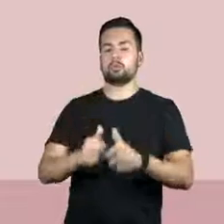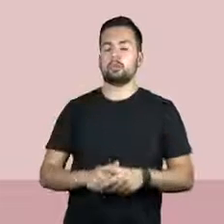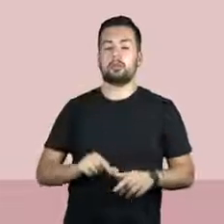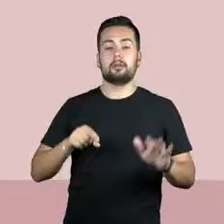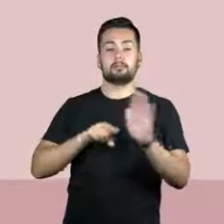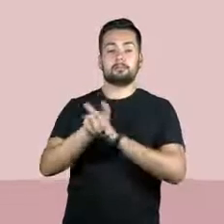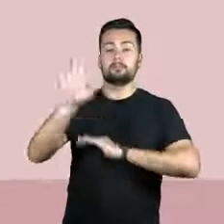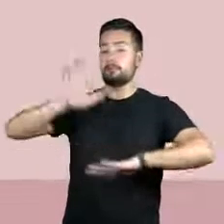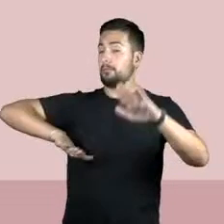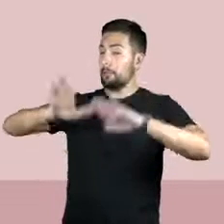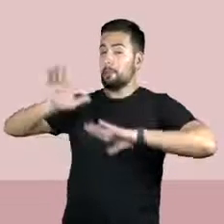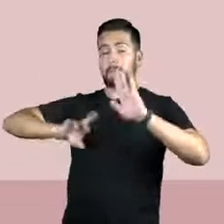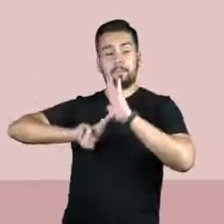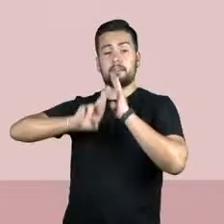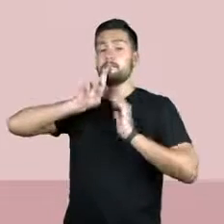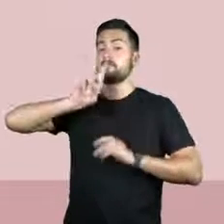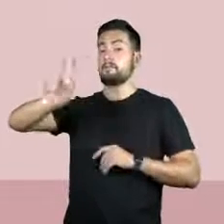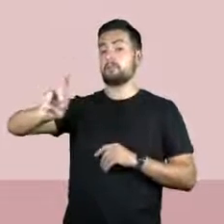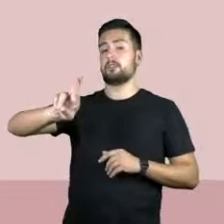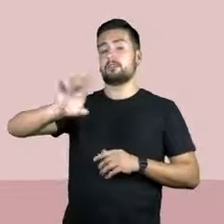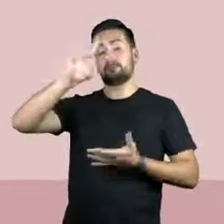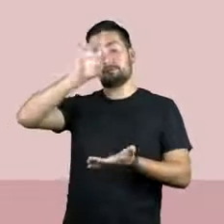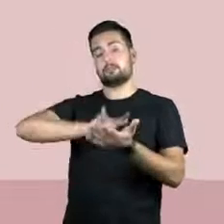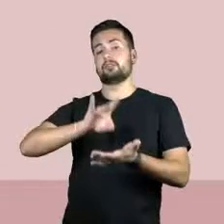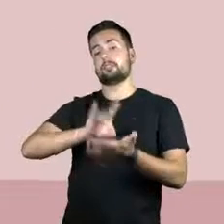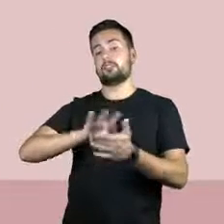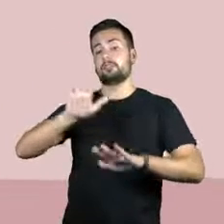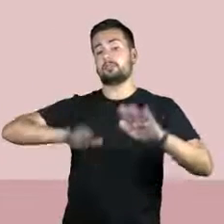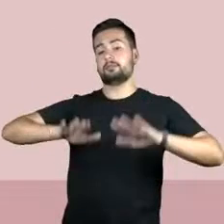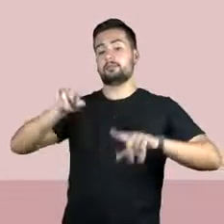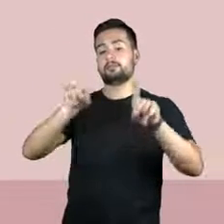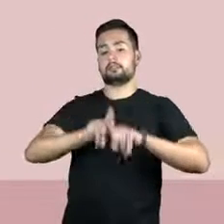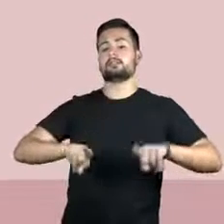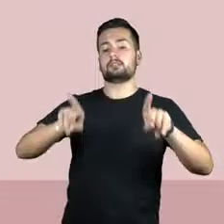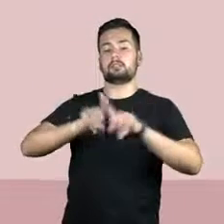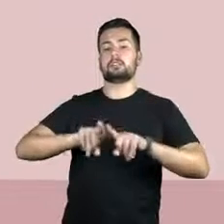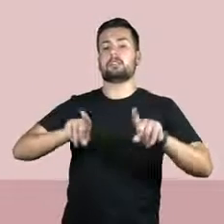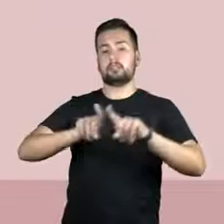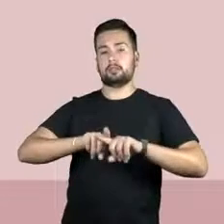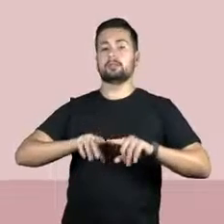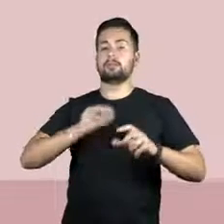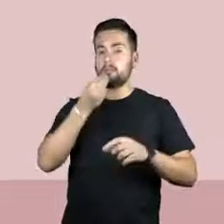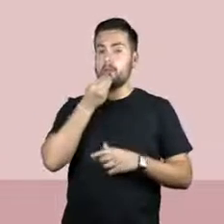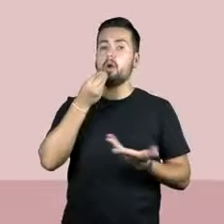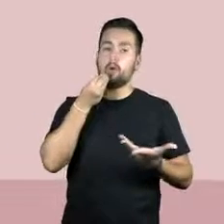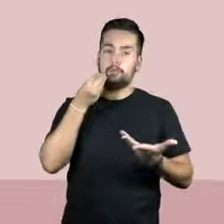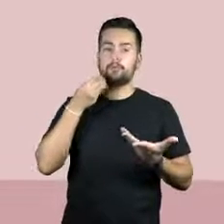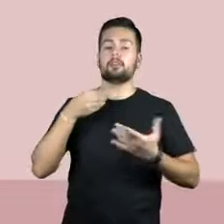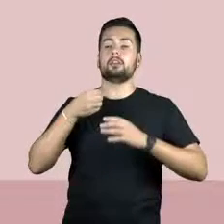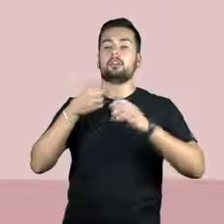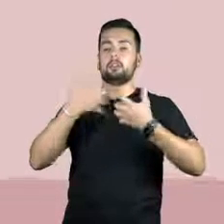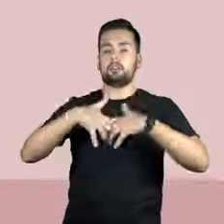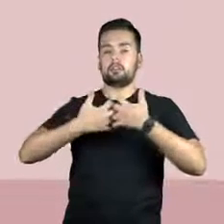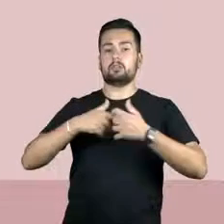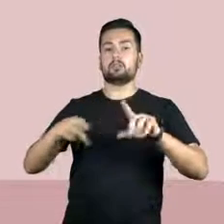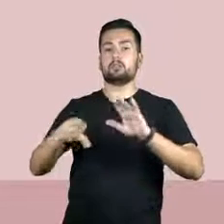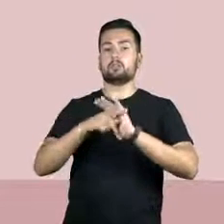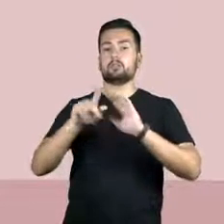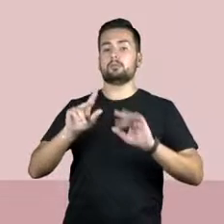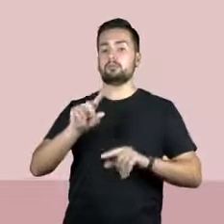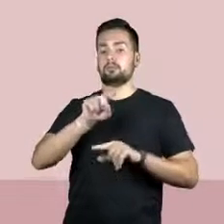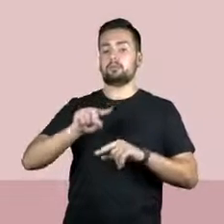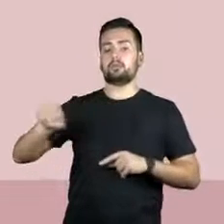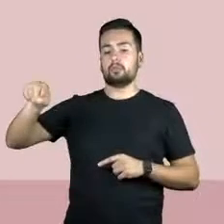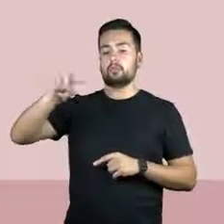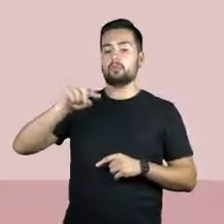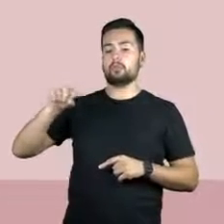que depende, tá, a resposta, sendo sincero, e vai depender, claro, das configurações de contorno que você vai